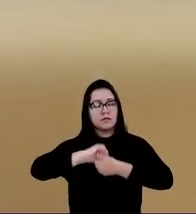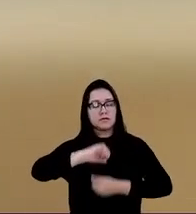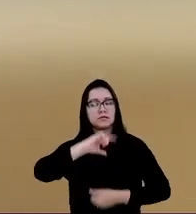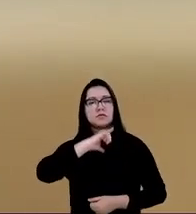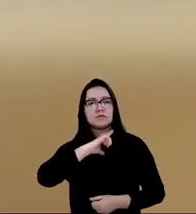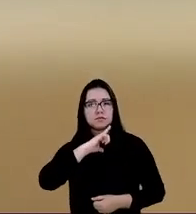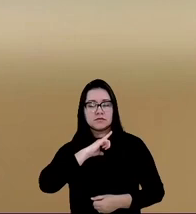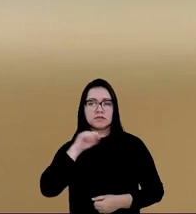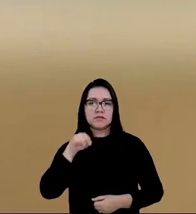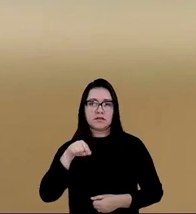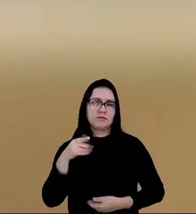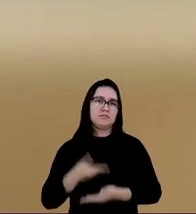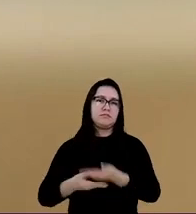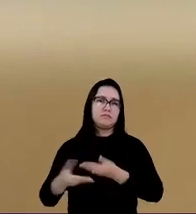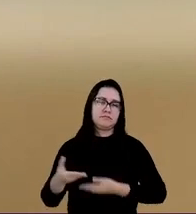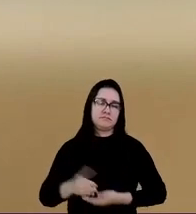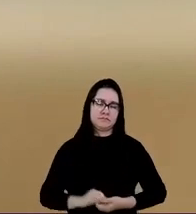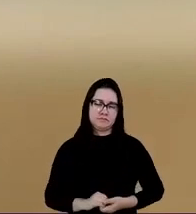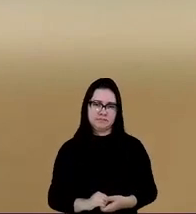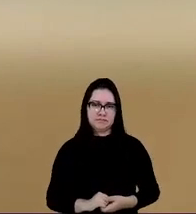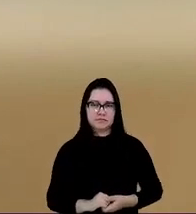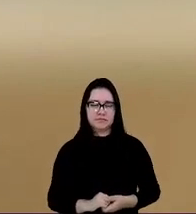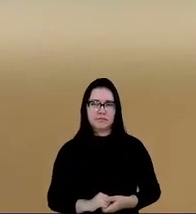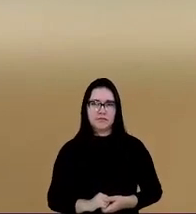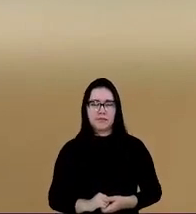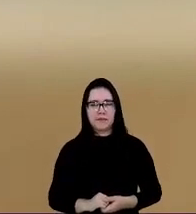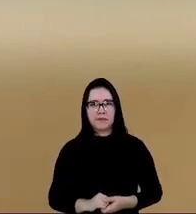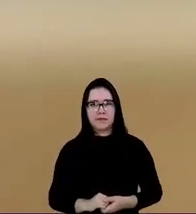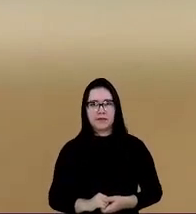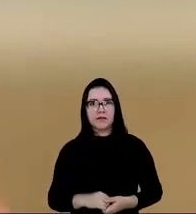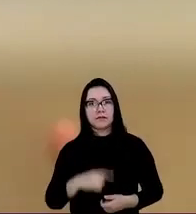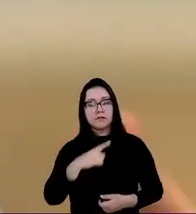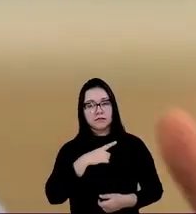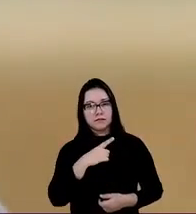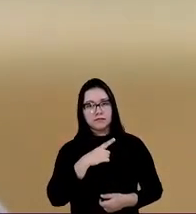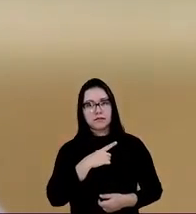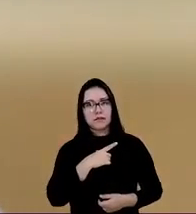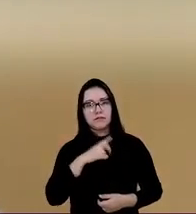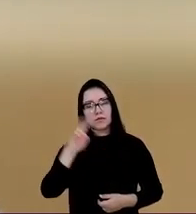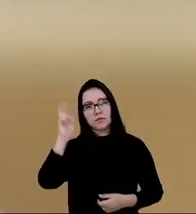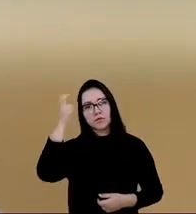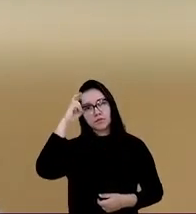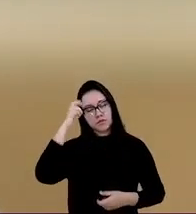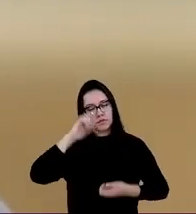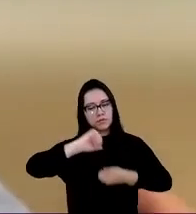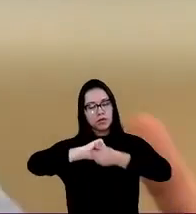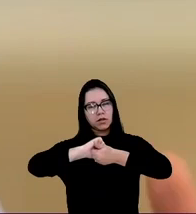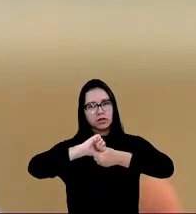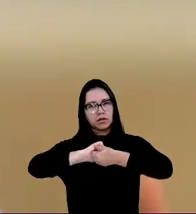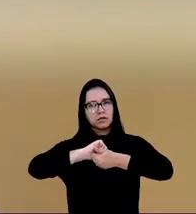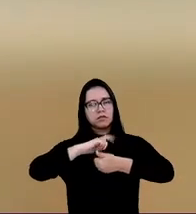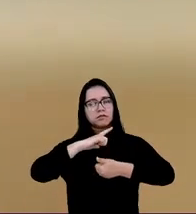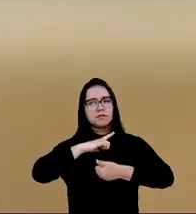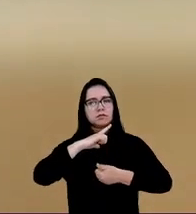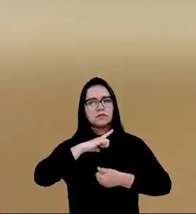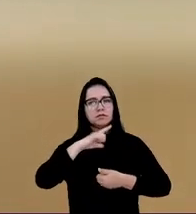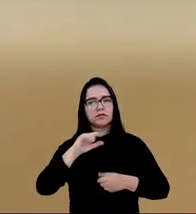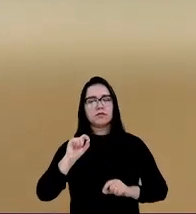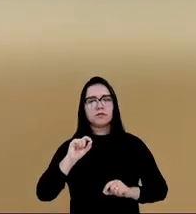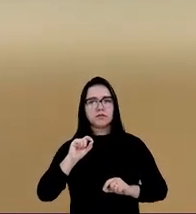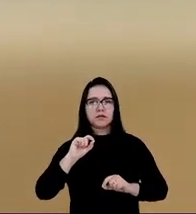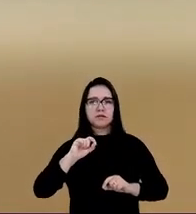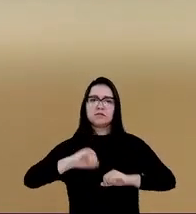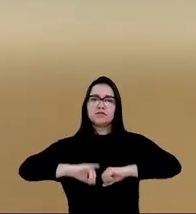com o transplante, né? A cultura de qualidade e a